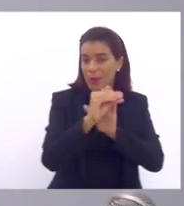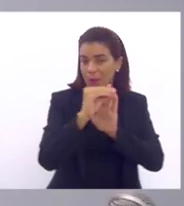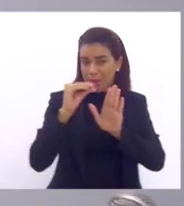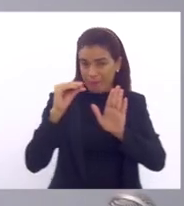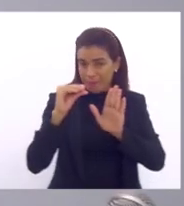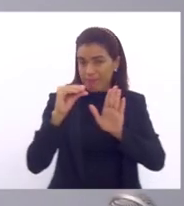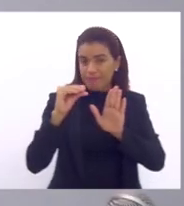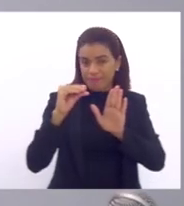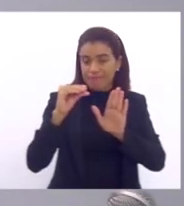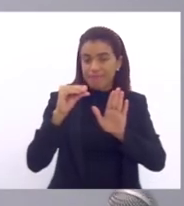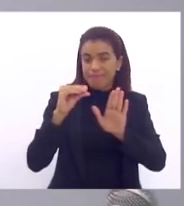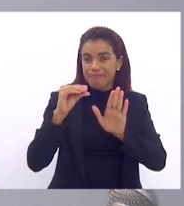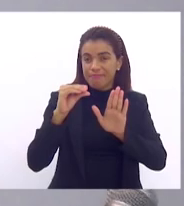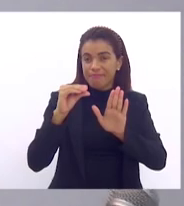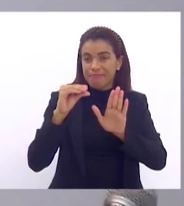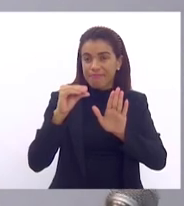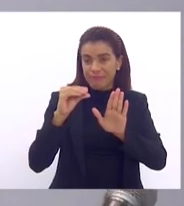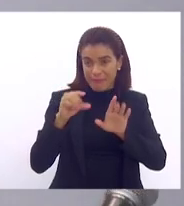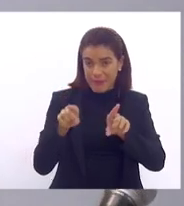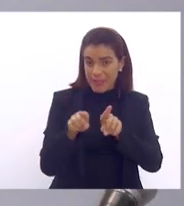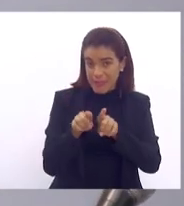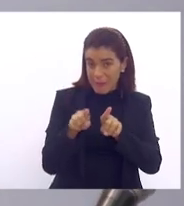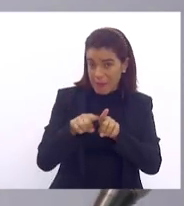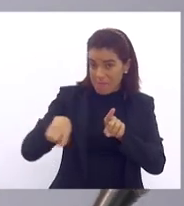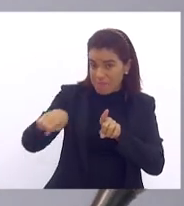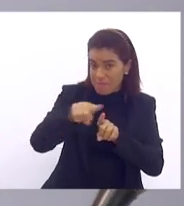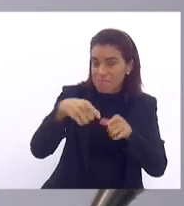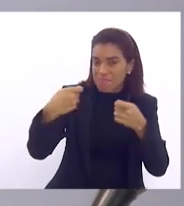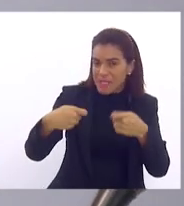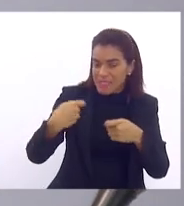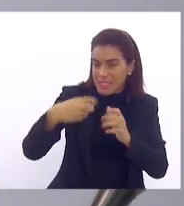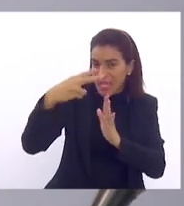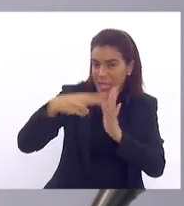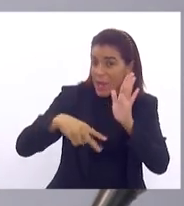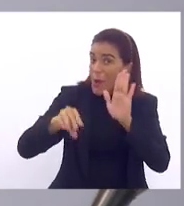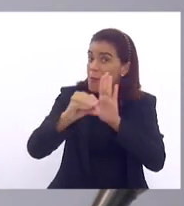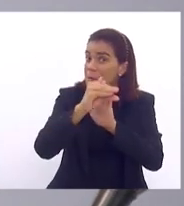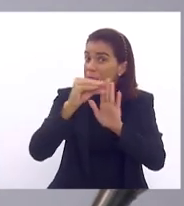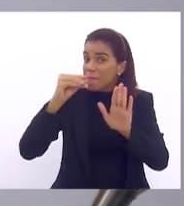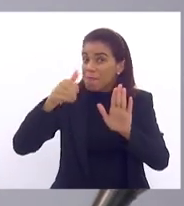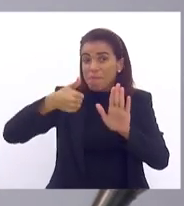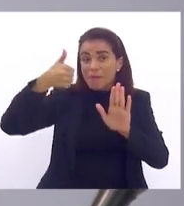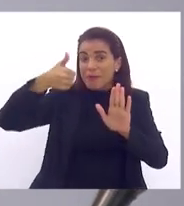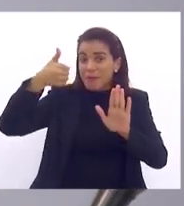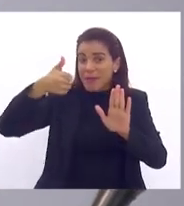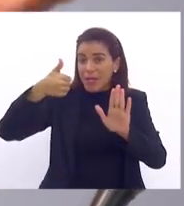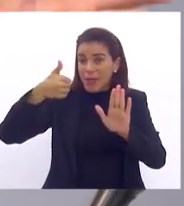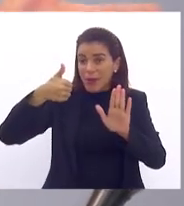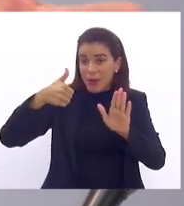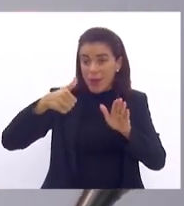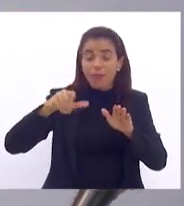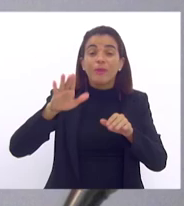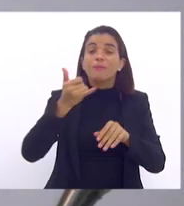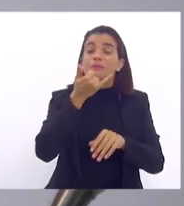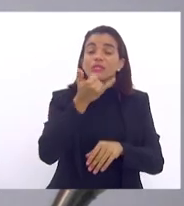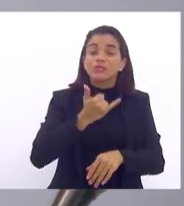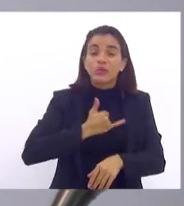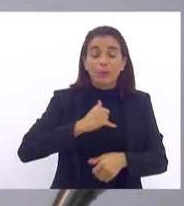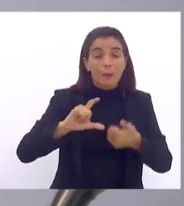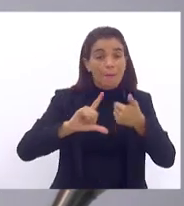parágrafo que também todos deviam ler o primeiro parágrafo primeiro artigo